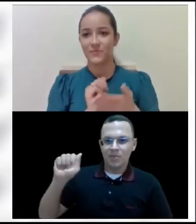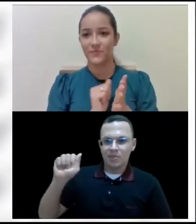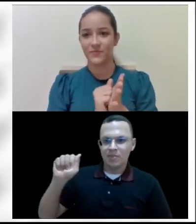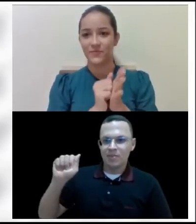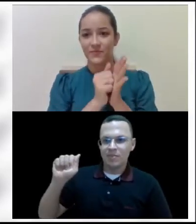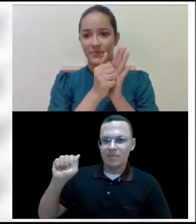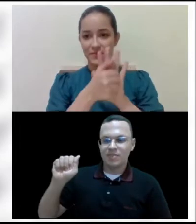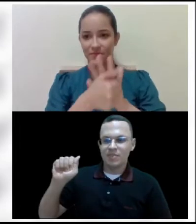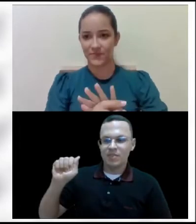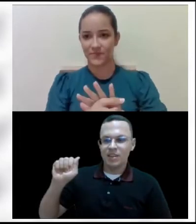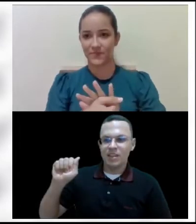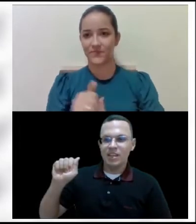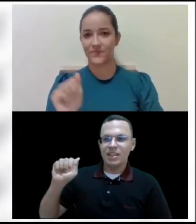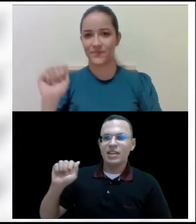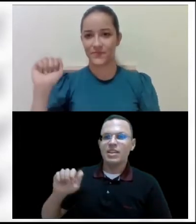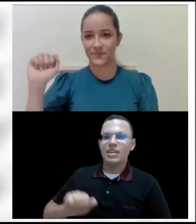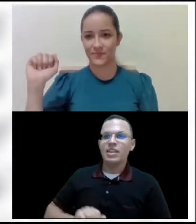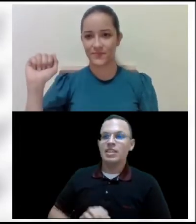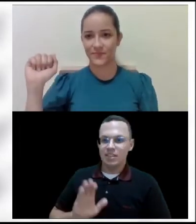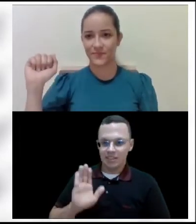Ó,